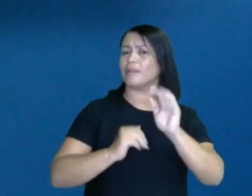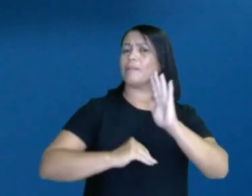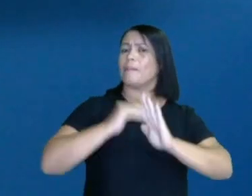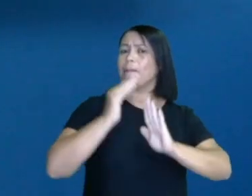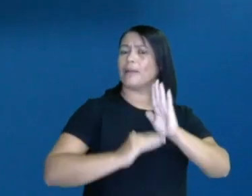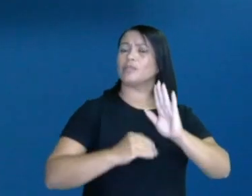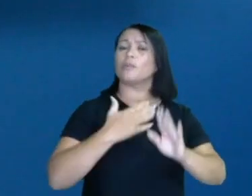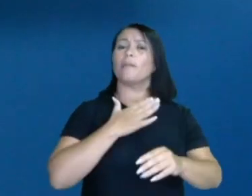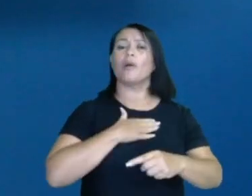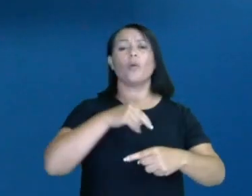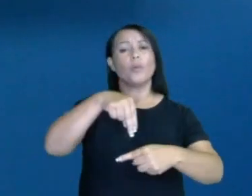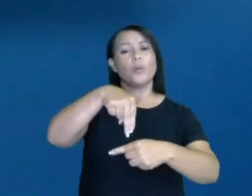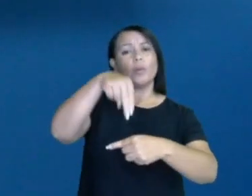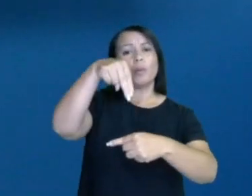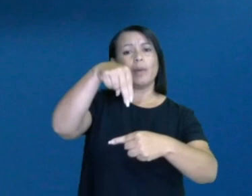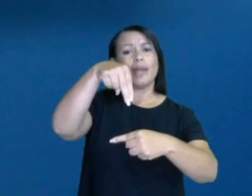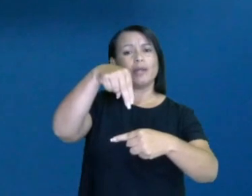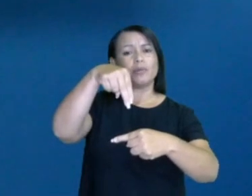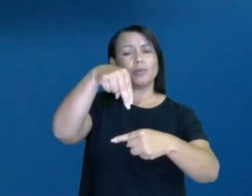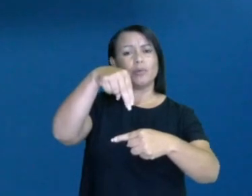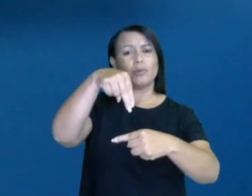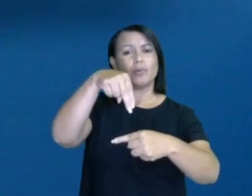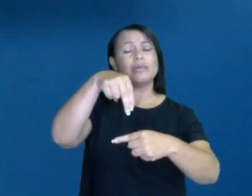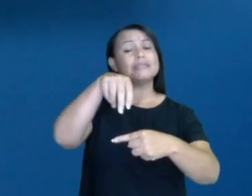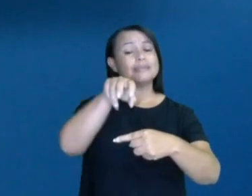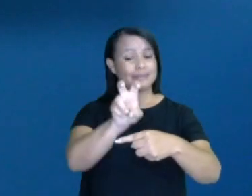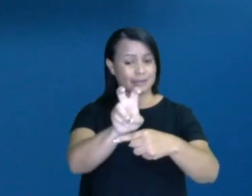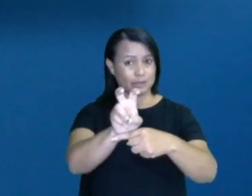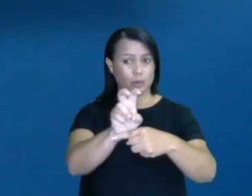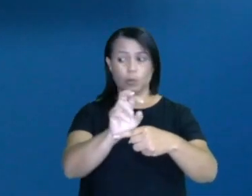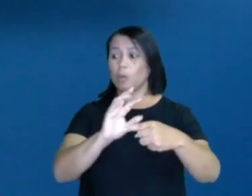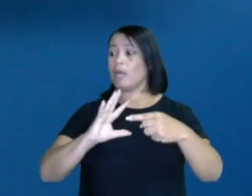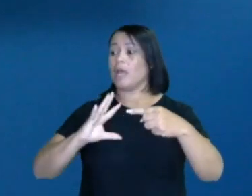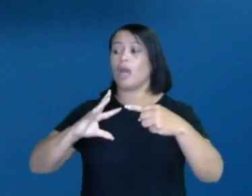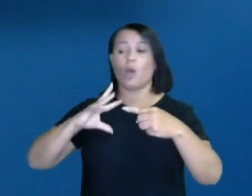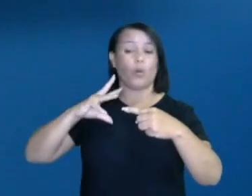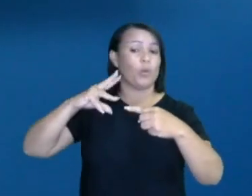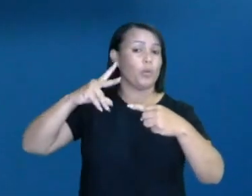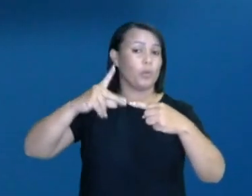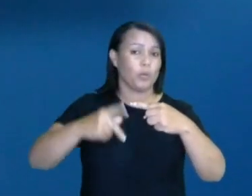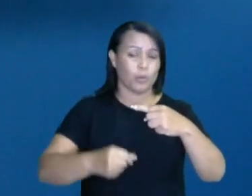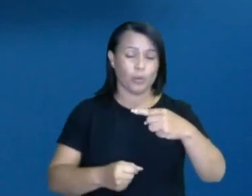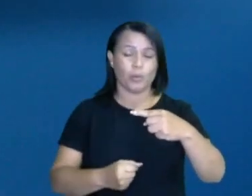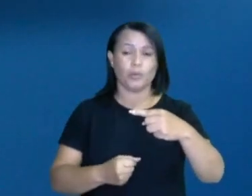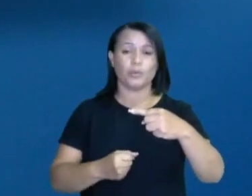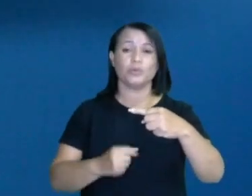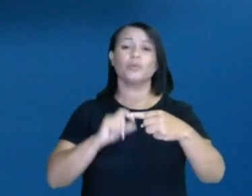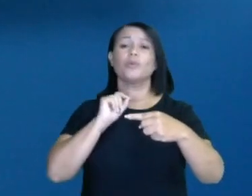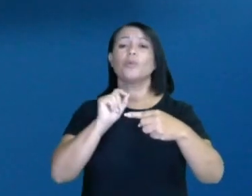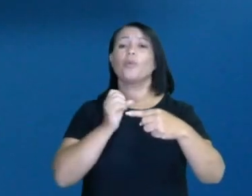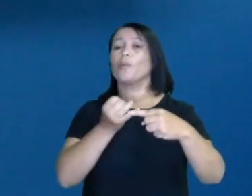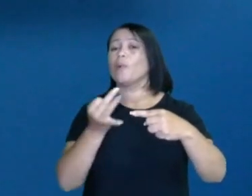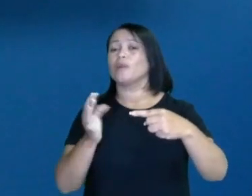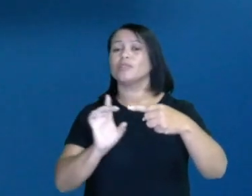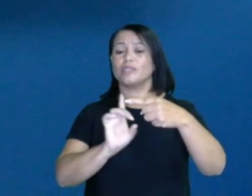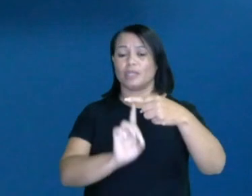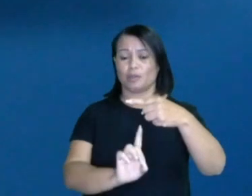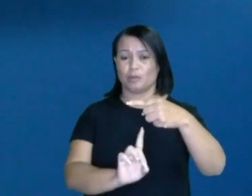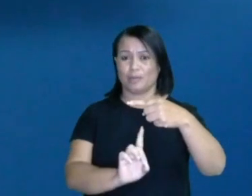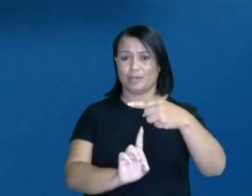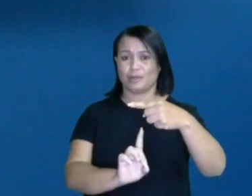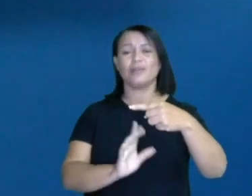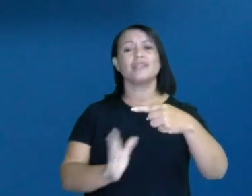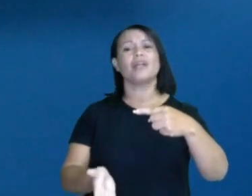meu numerador. E o total que ela repartiu é o meu denominador. Formou